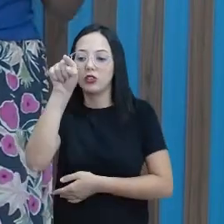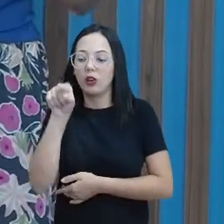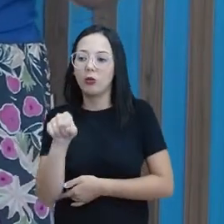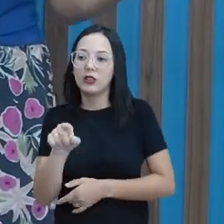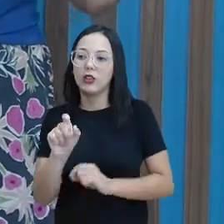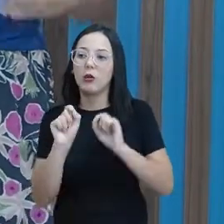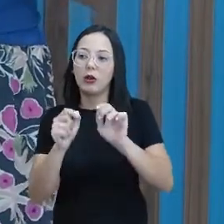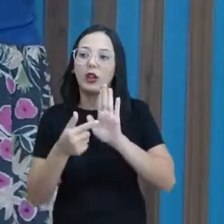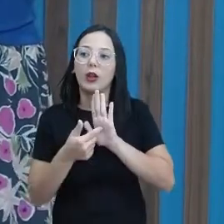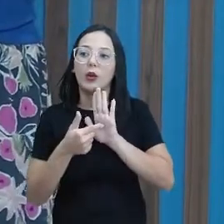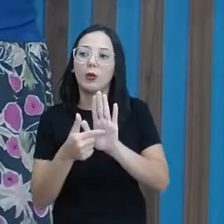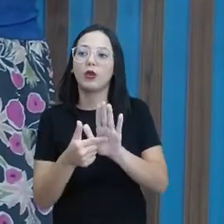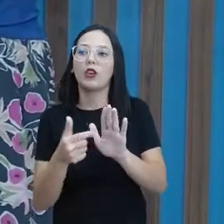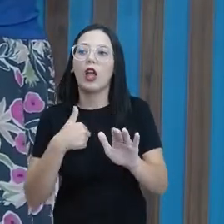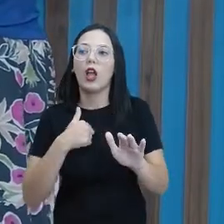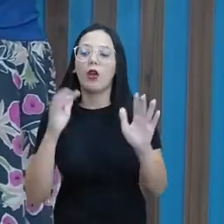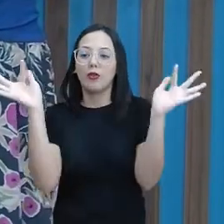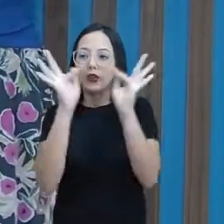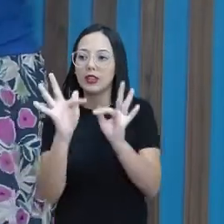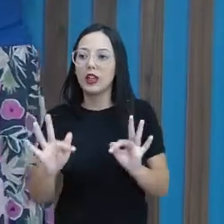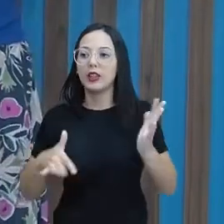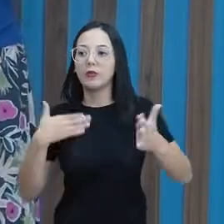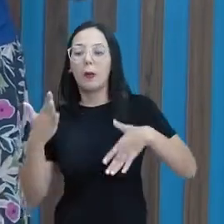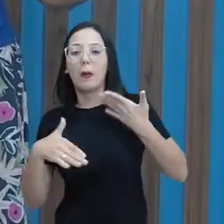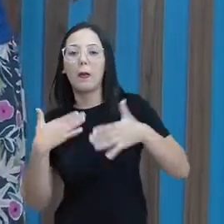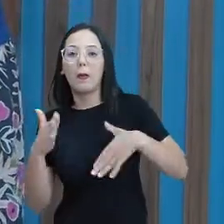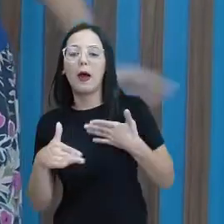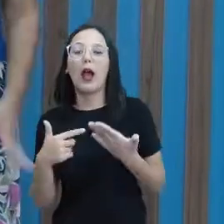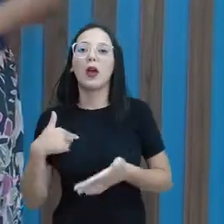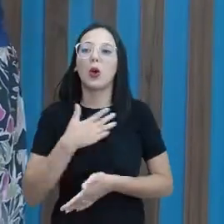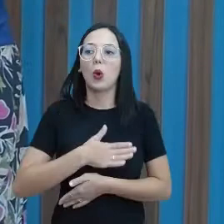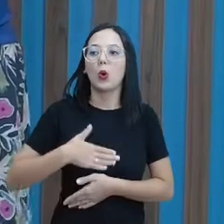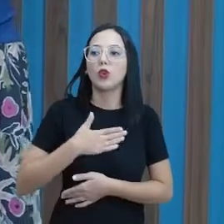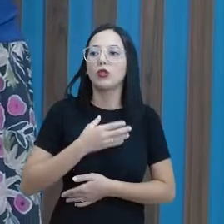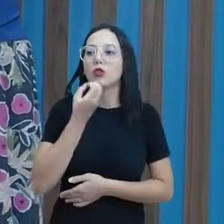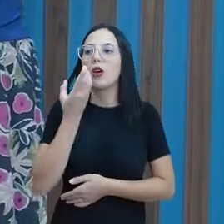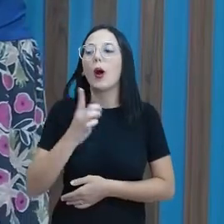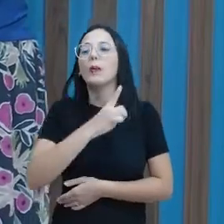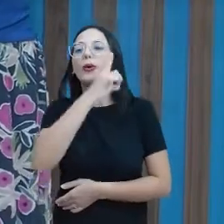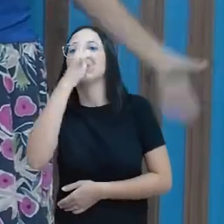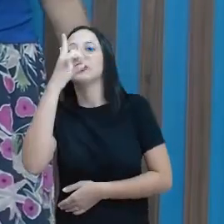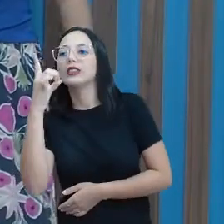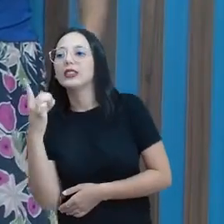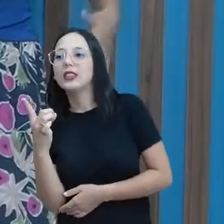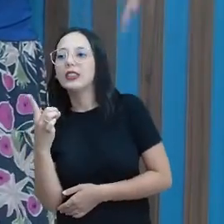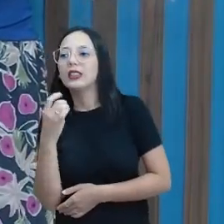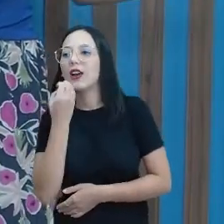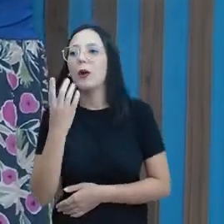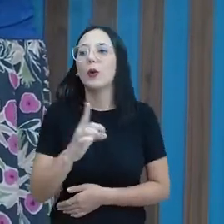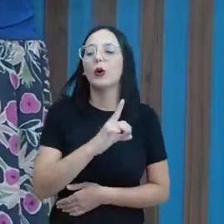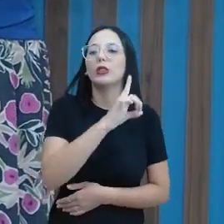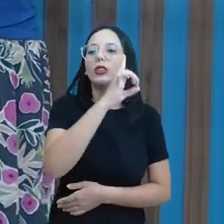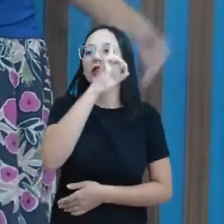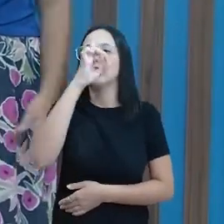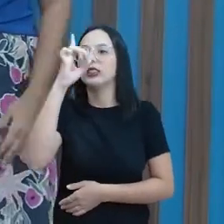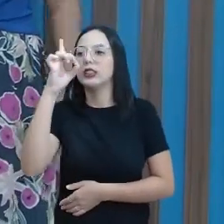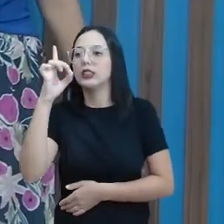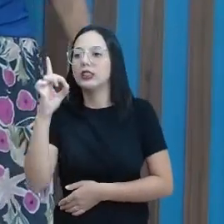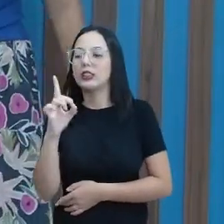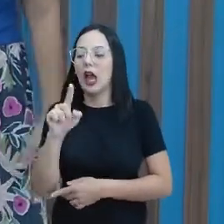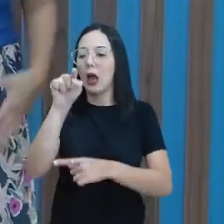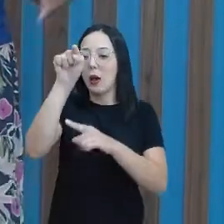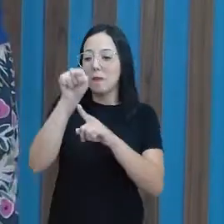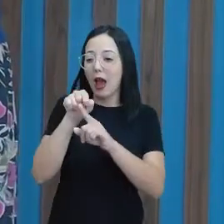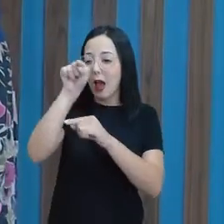para denotar o quê? Animação, felicidade, tipo, bom dia, com 50 travessões,